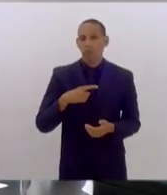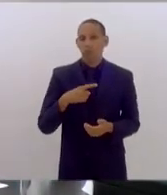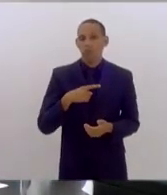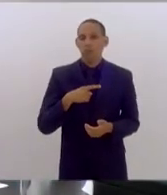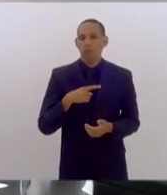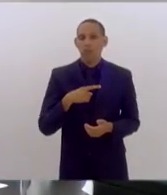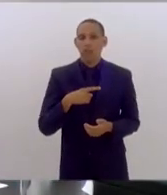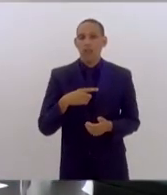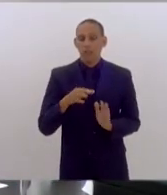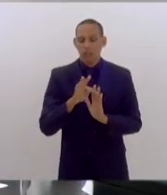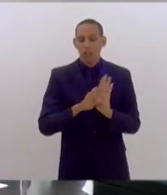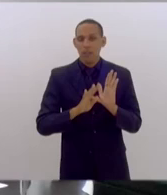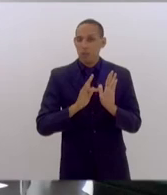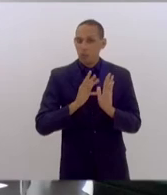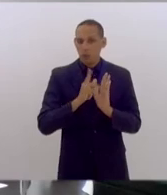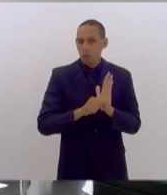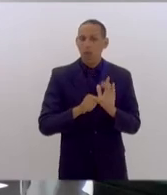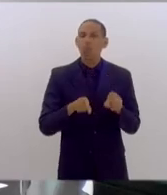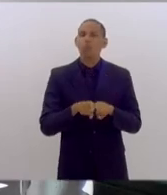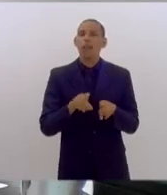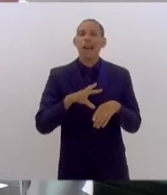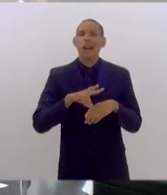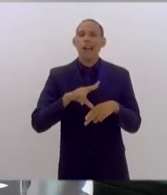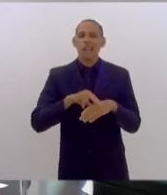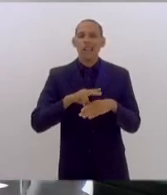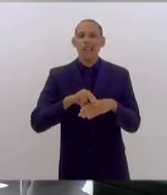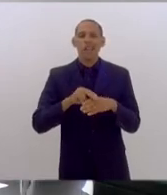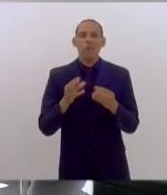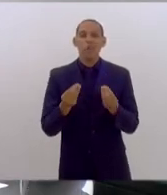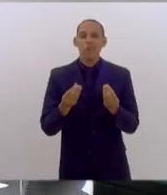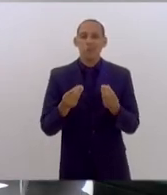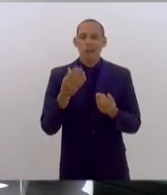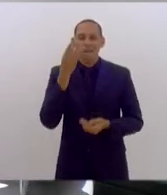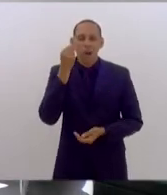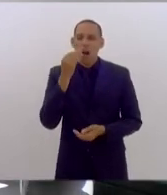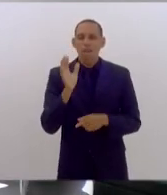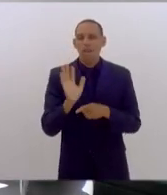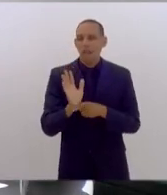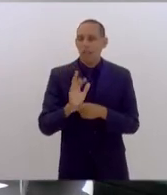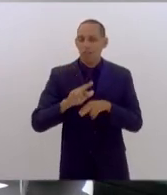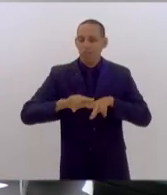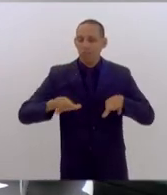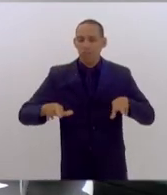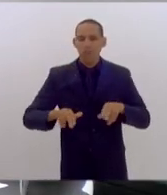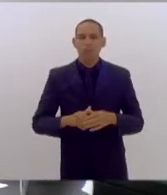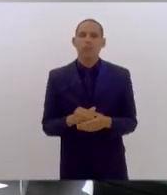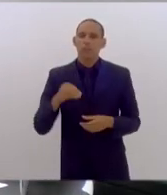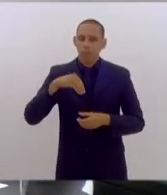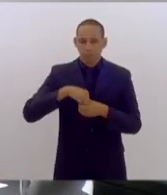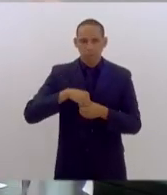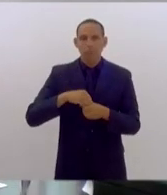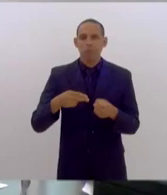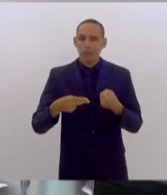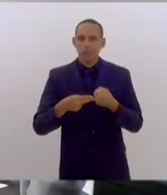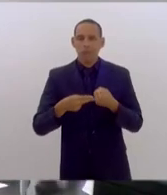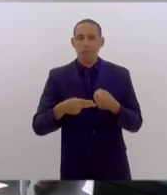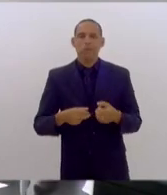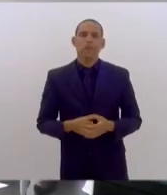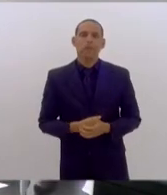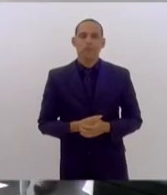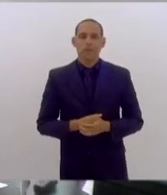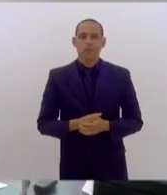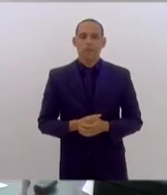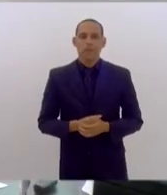texto todo e os anexos são muitos né inclusive fotos do fim vídeos então isso tá na desse